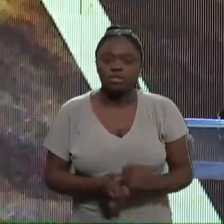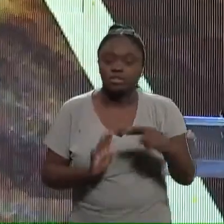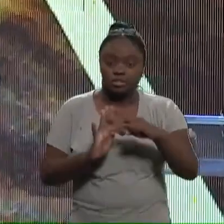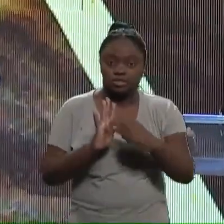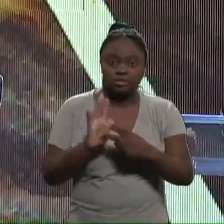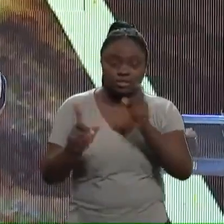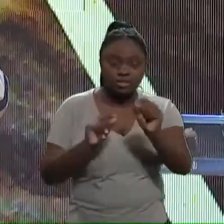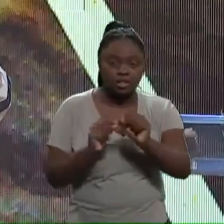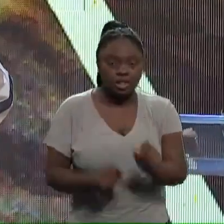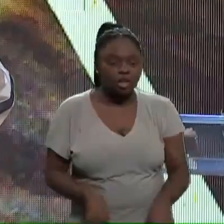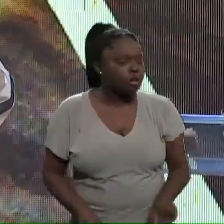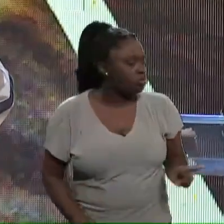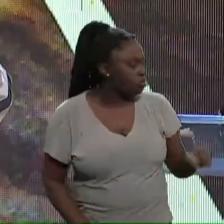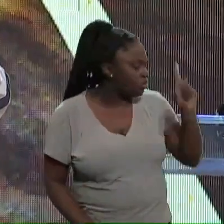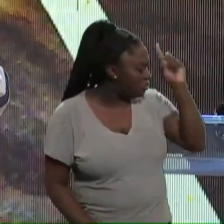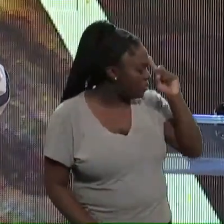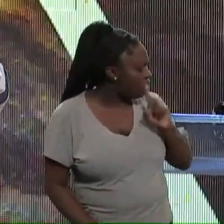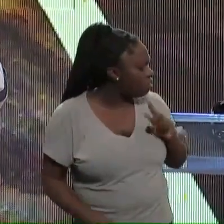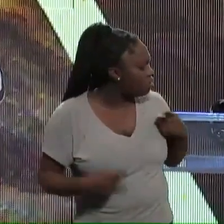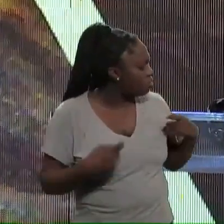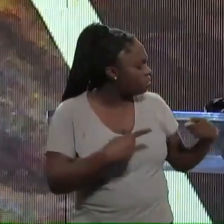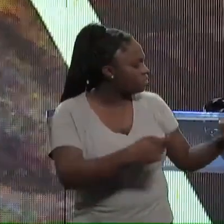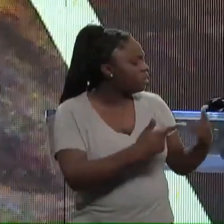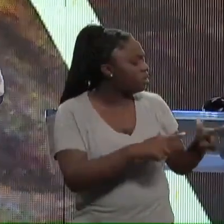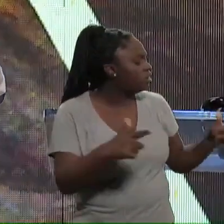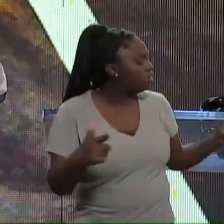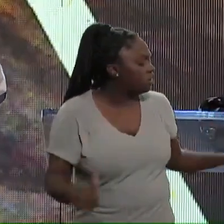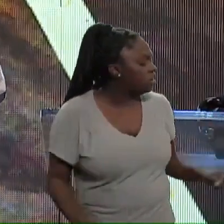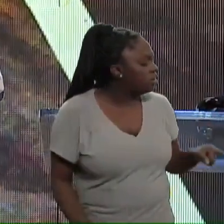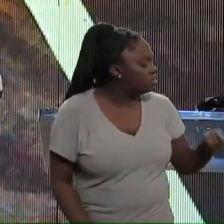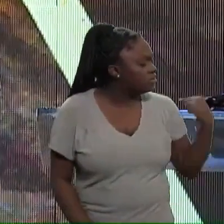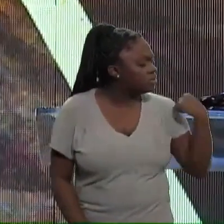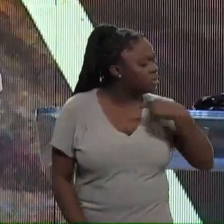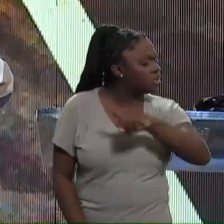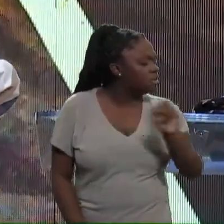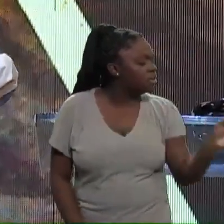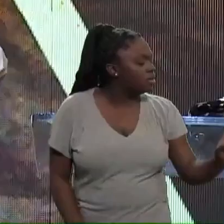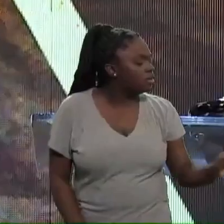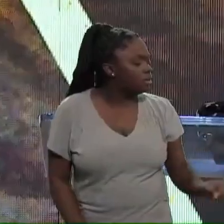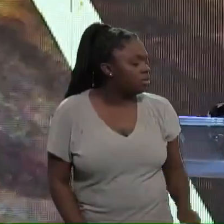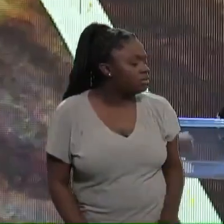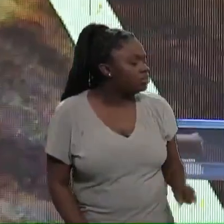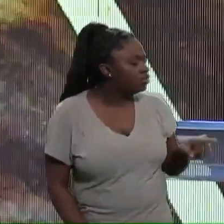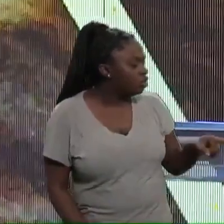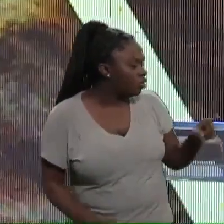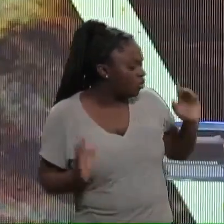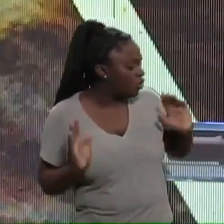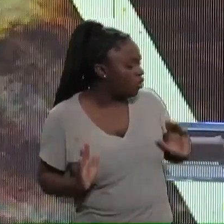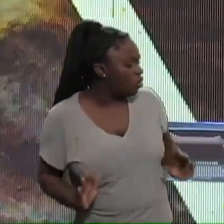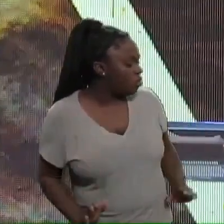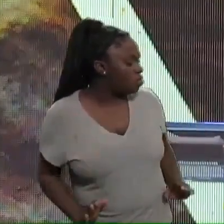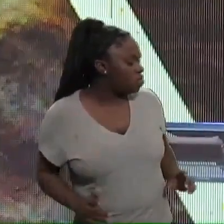está dizendo: você não tem perfil para a guerra, não é você quem vai, você não tem porte,